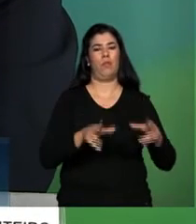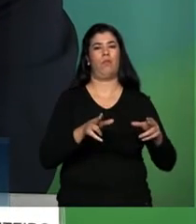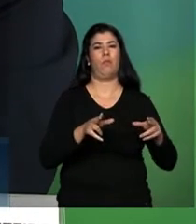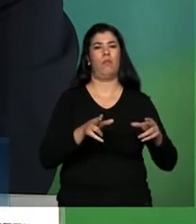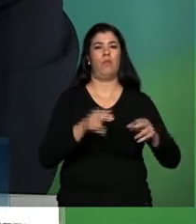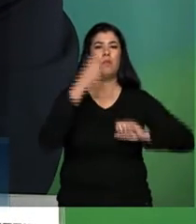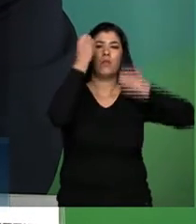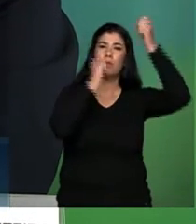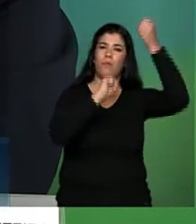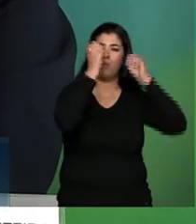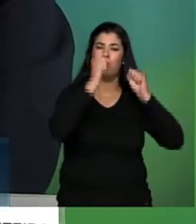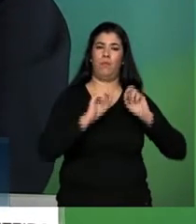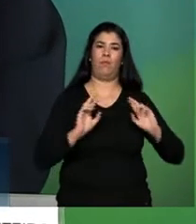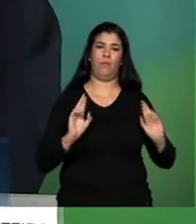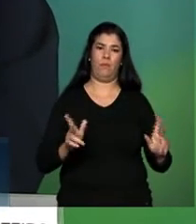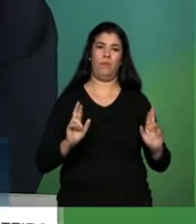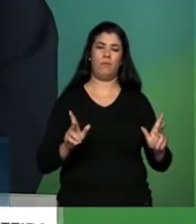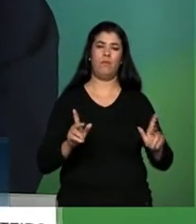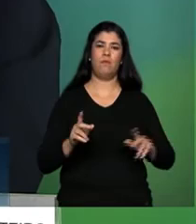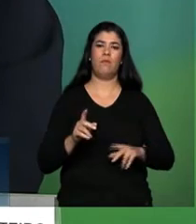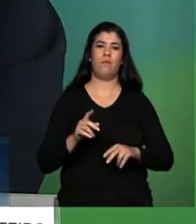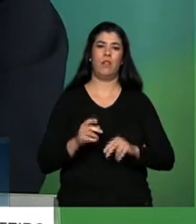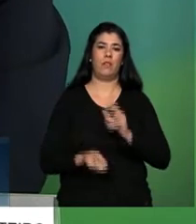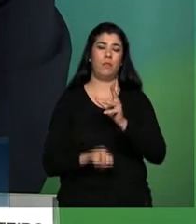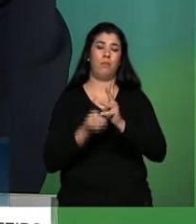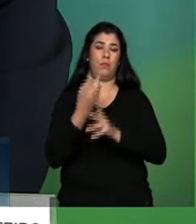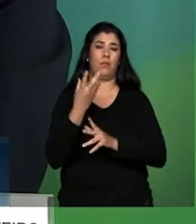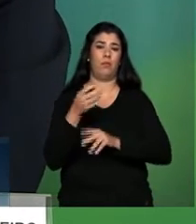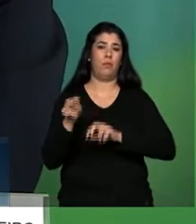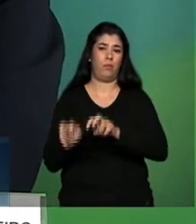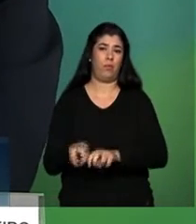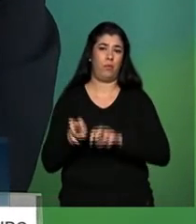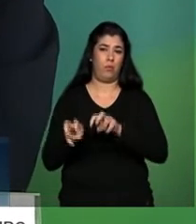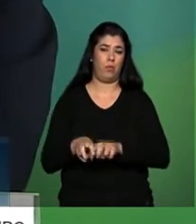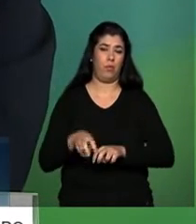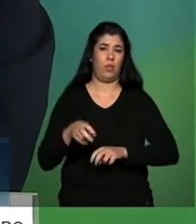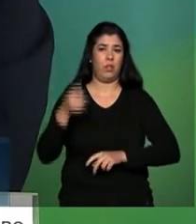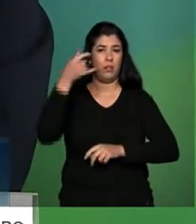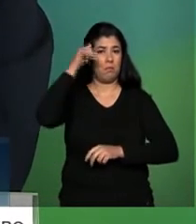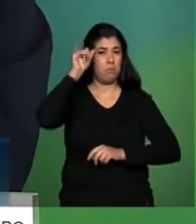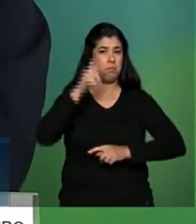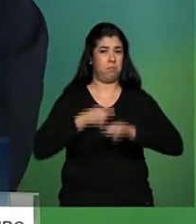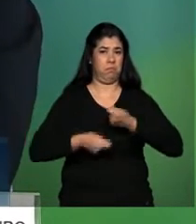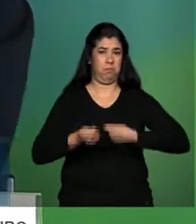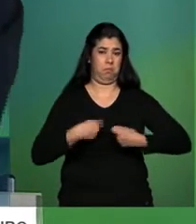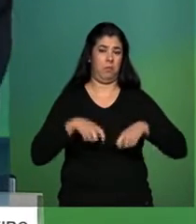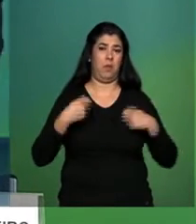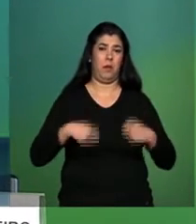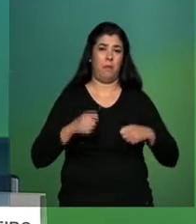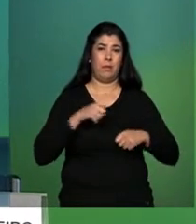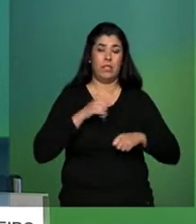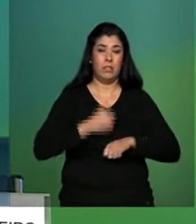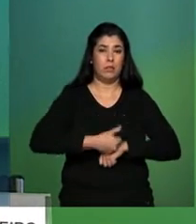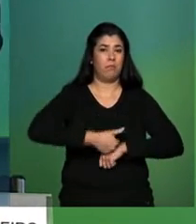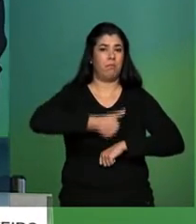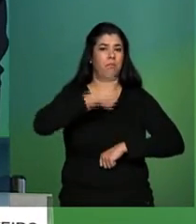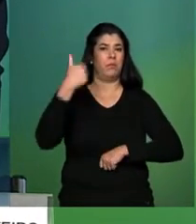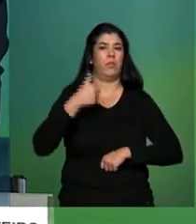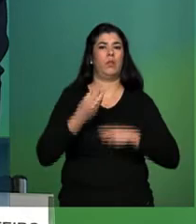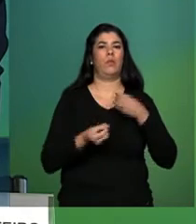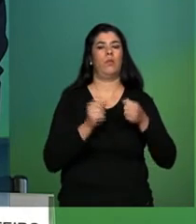agronegócio. Portanto, é preciso dar uma atenção no sentido de podermos ter uma estratégia para recuperar